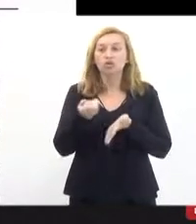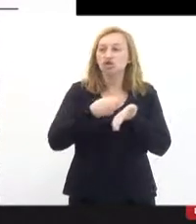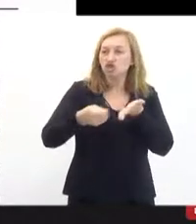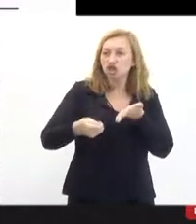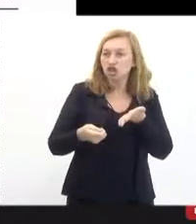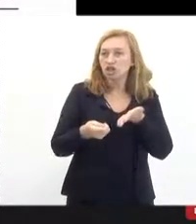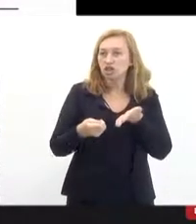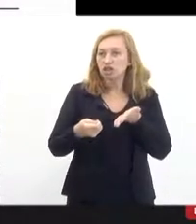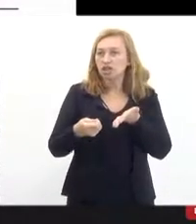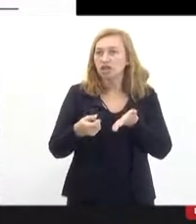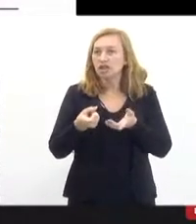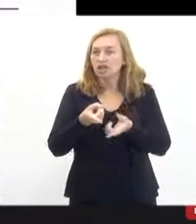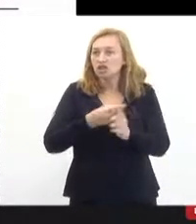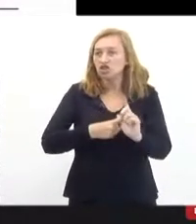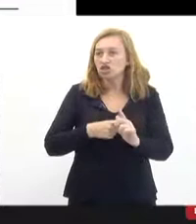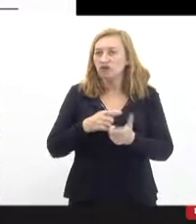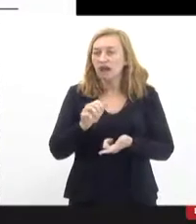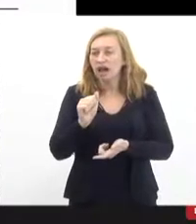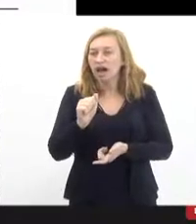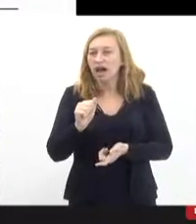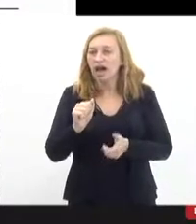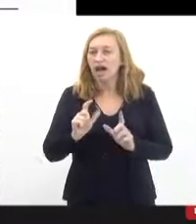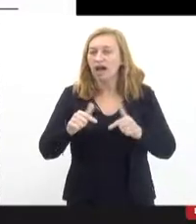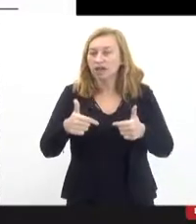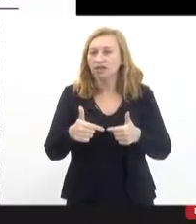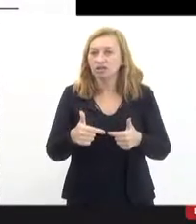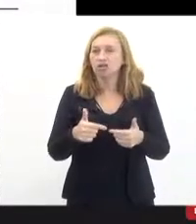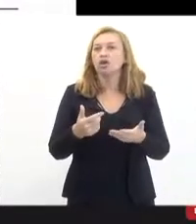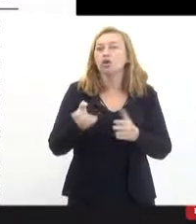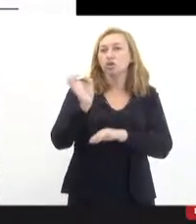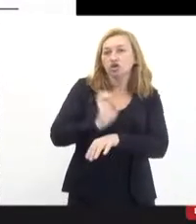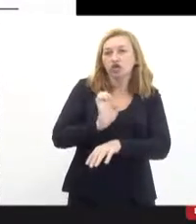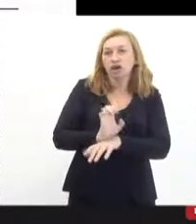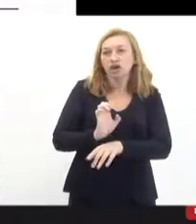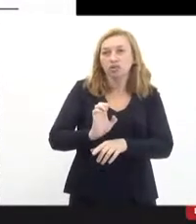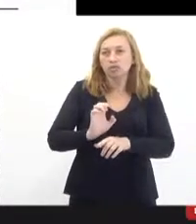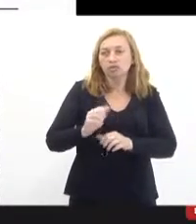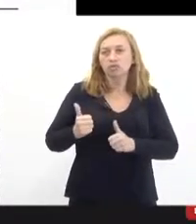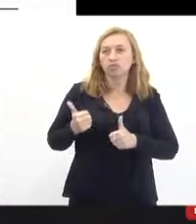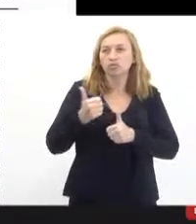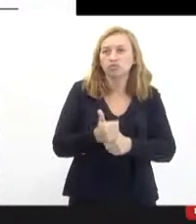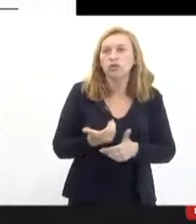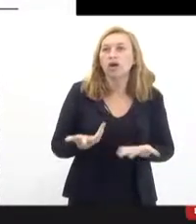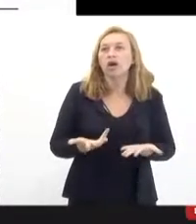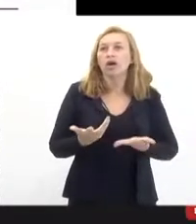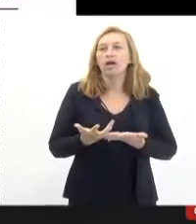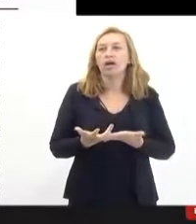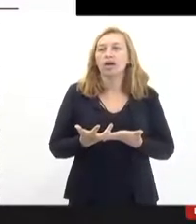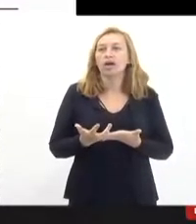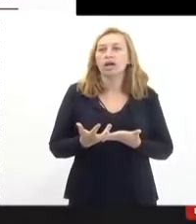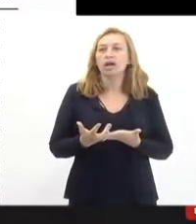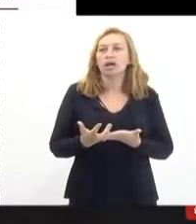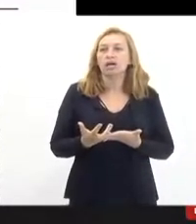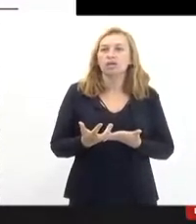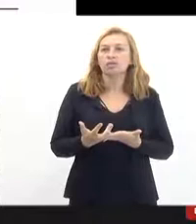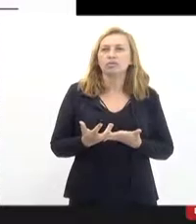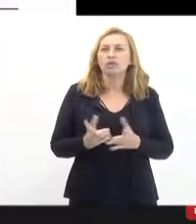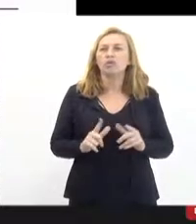dívida ativa e com base nessa classificação, o Estado assumiu, né, para efeito